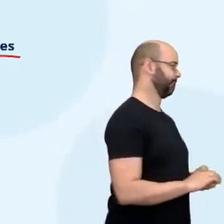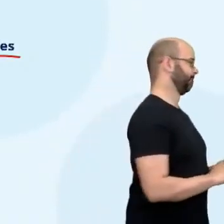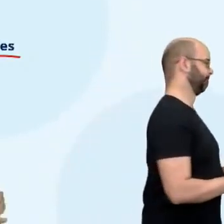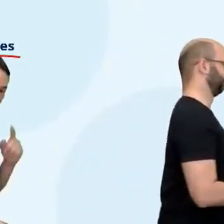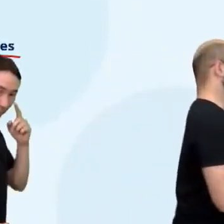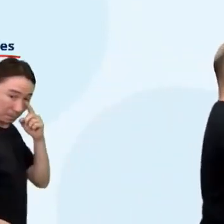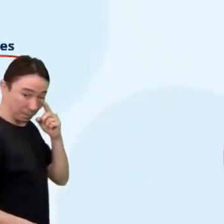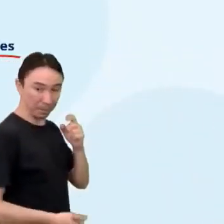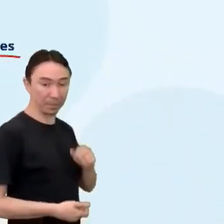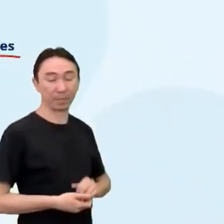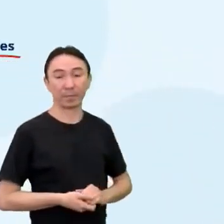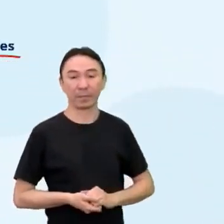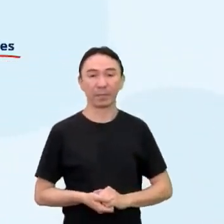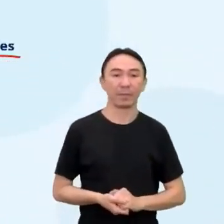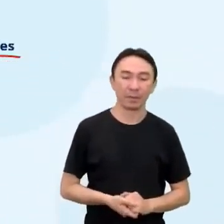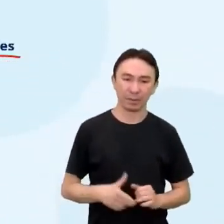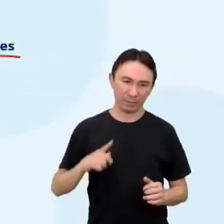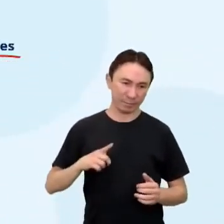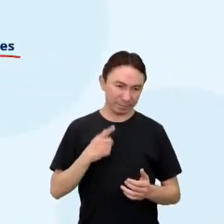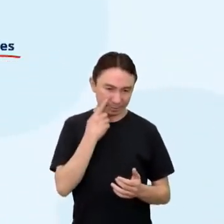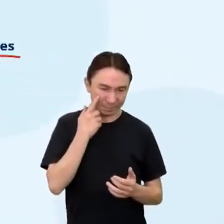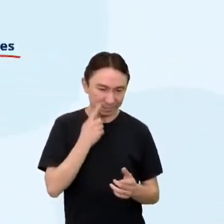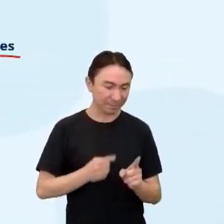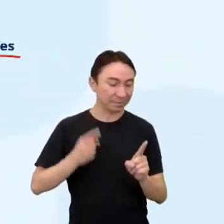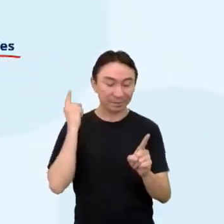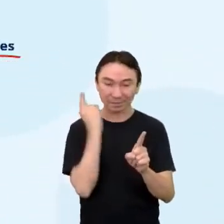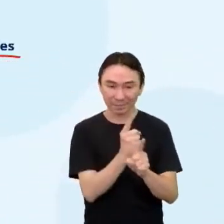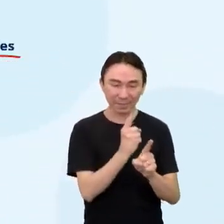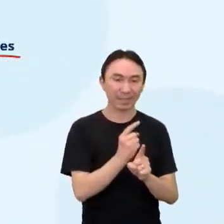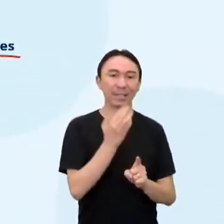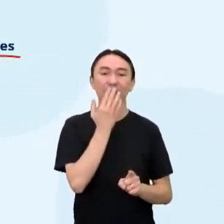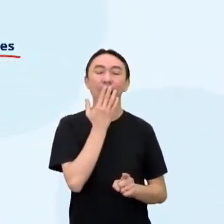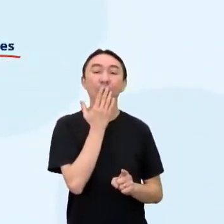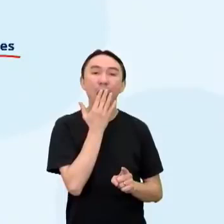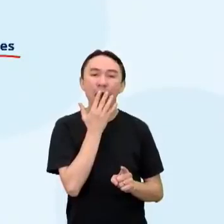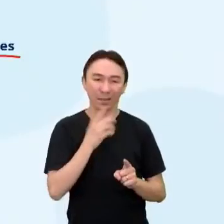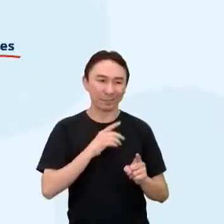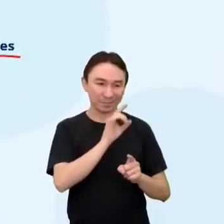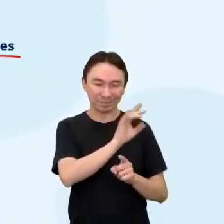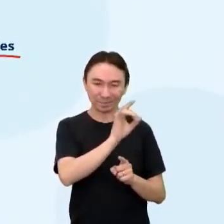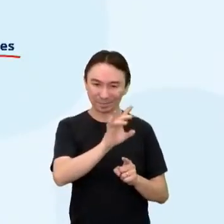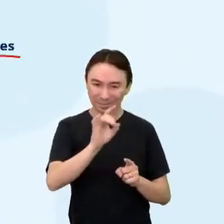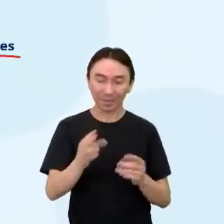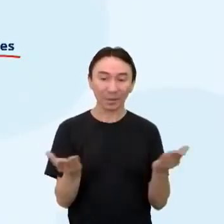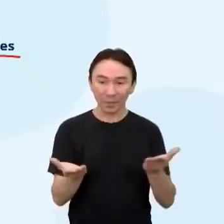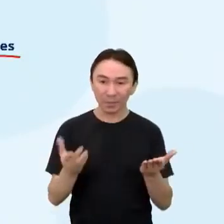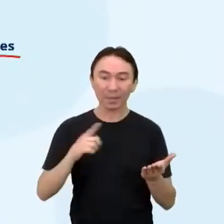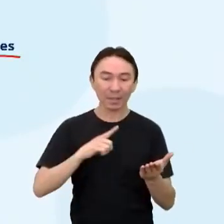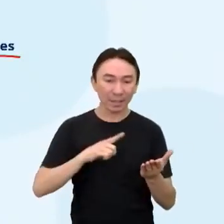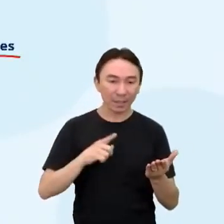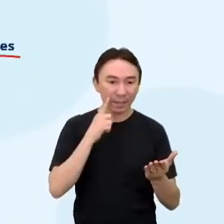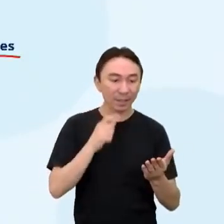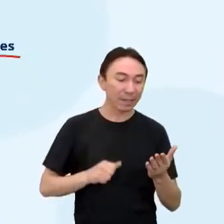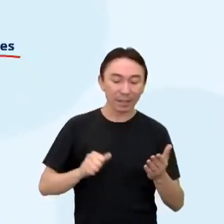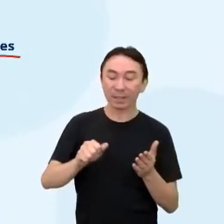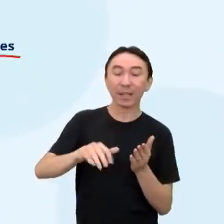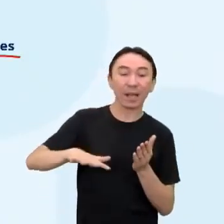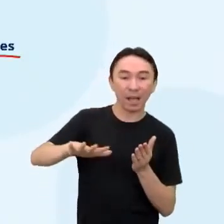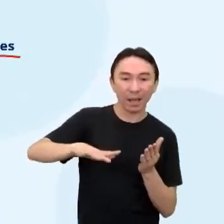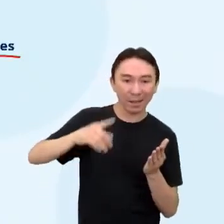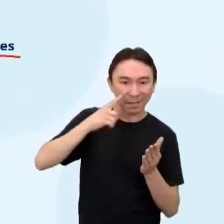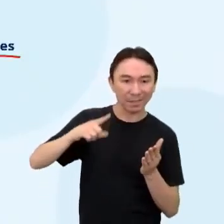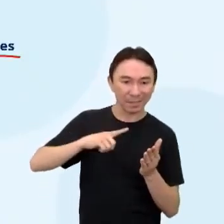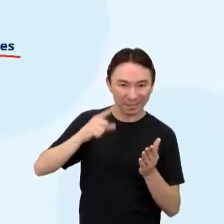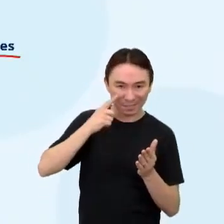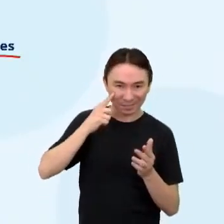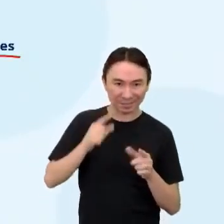Então, guardamos aqui, descobrimos a área colorida de cada peça e agora vamos para a área do quarto, ou seja, o piso, né?